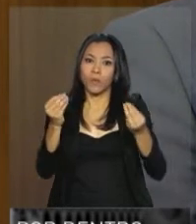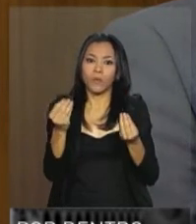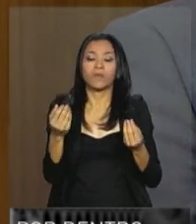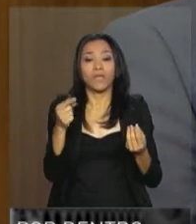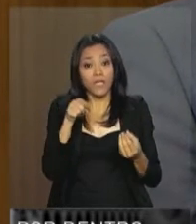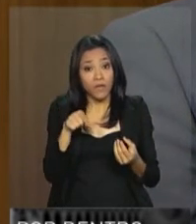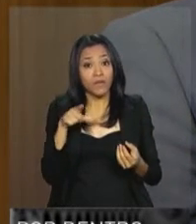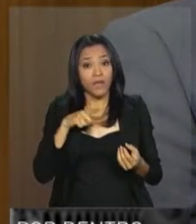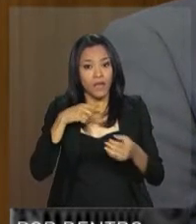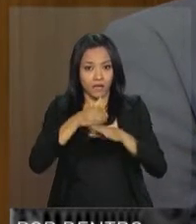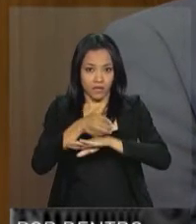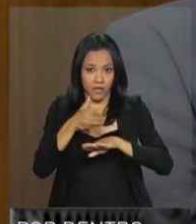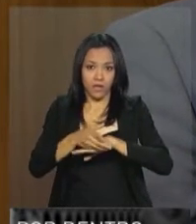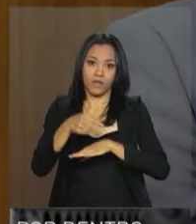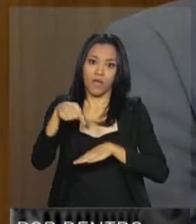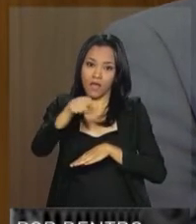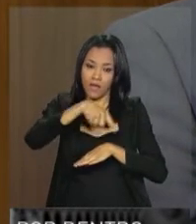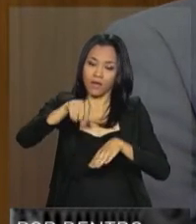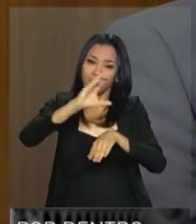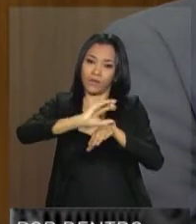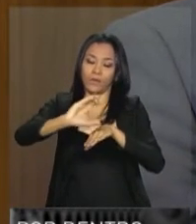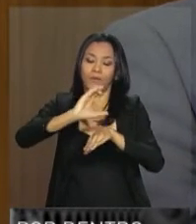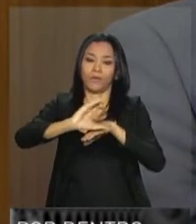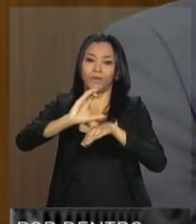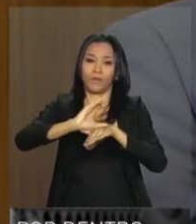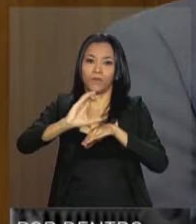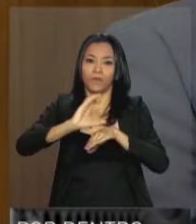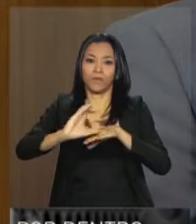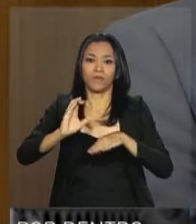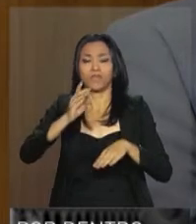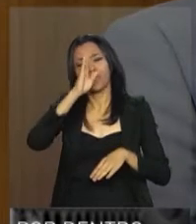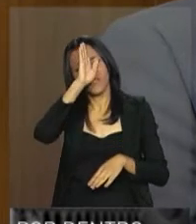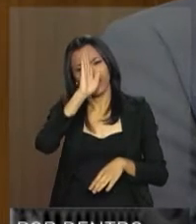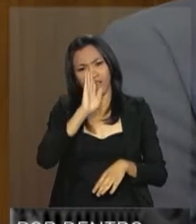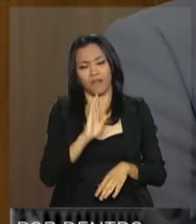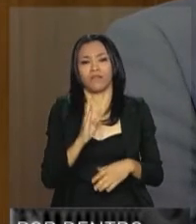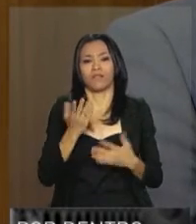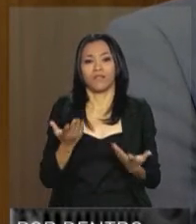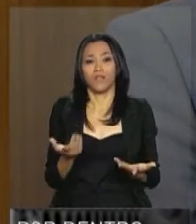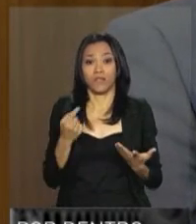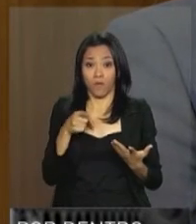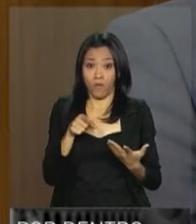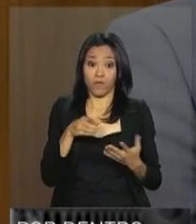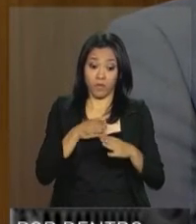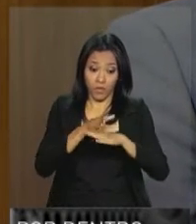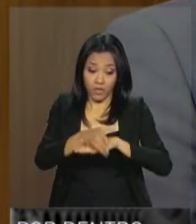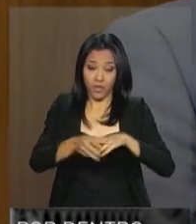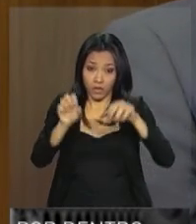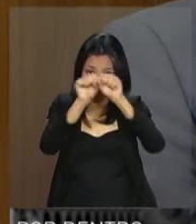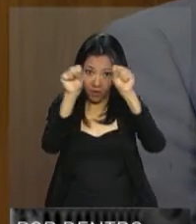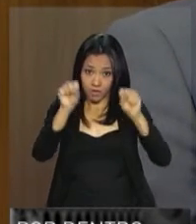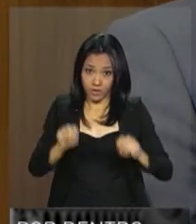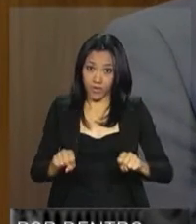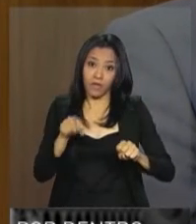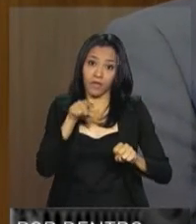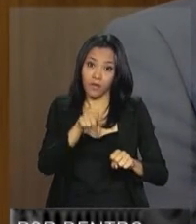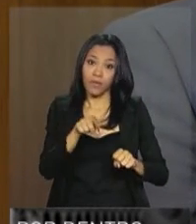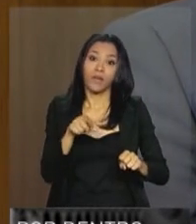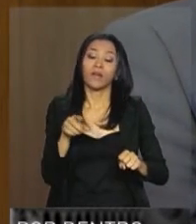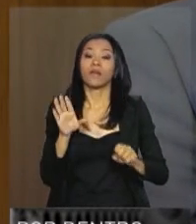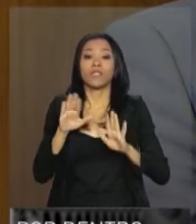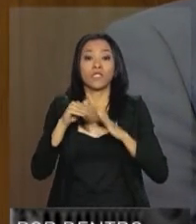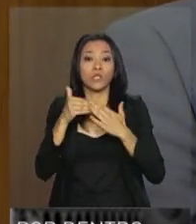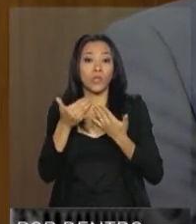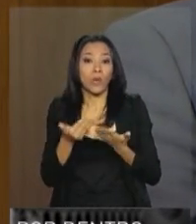qualificação profissional através da rede de computadores de forma gratuita o portal escola trabalho a